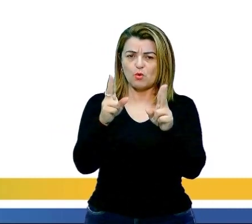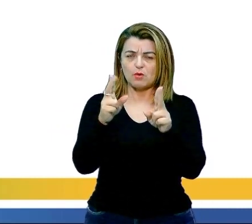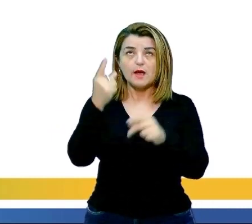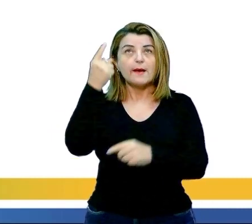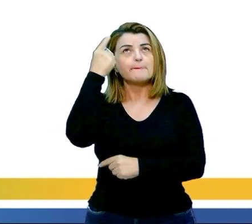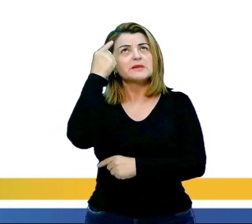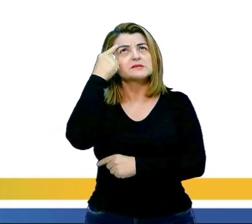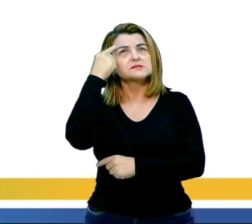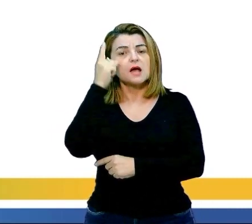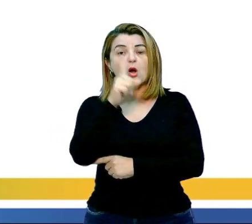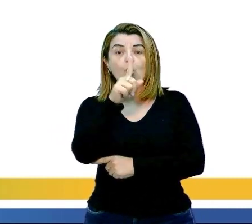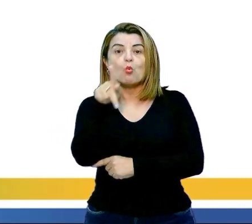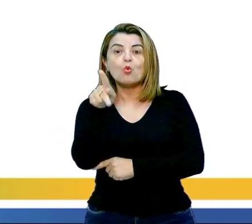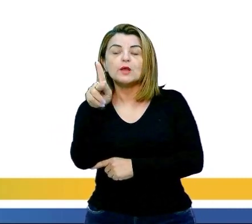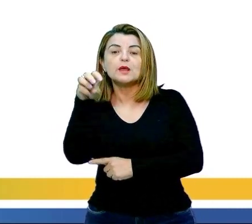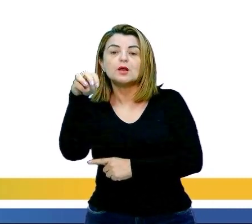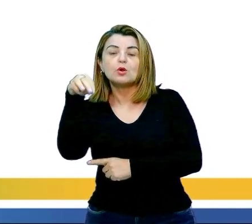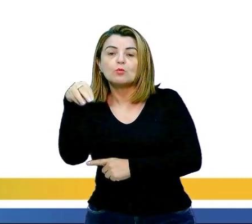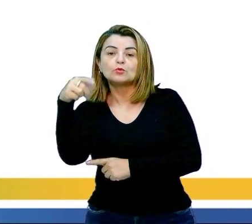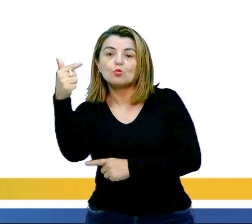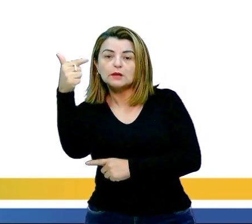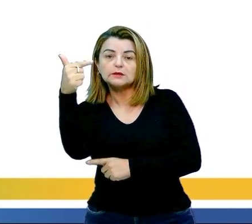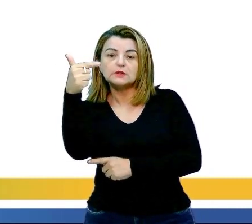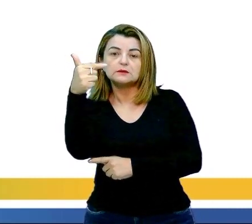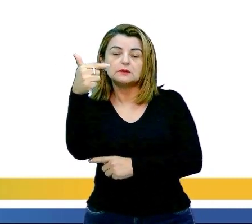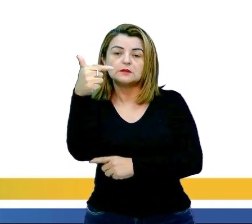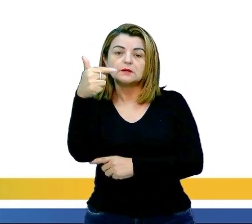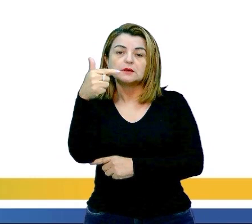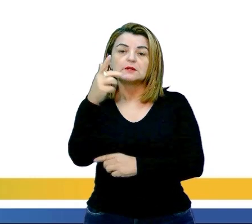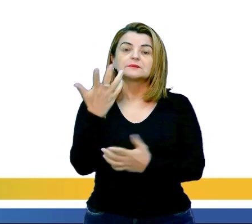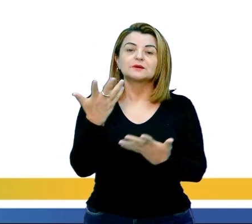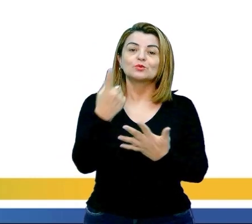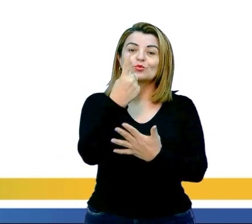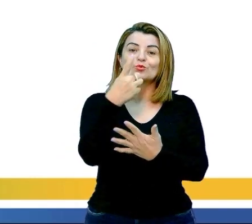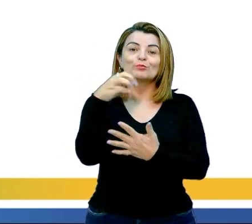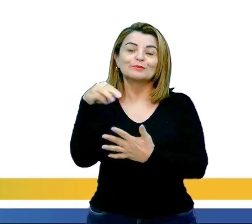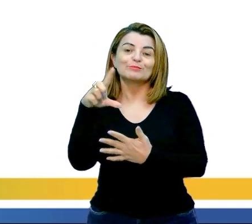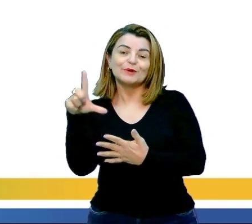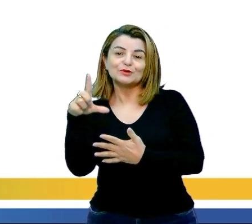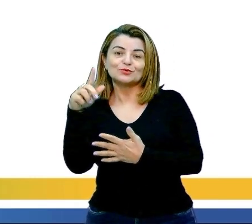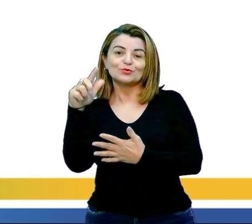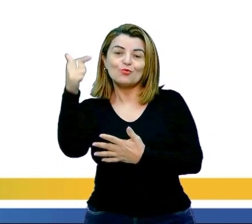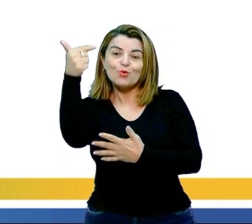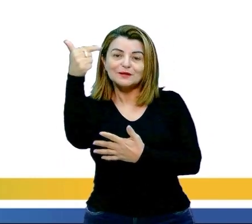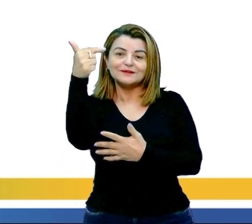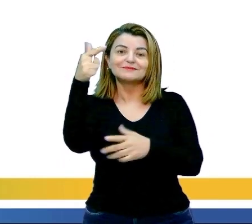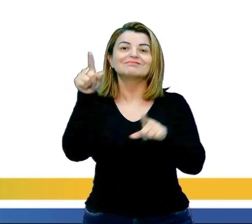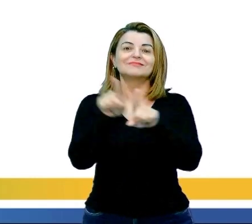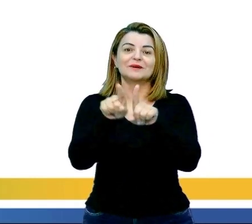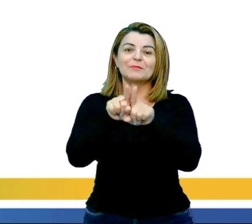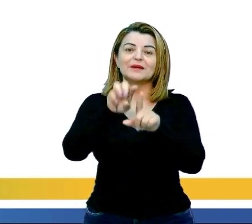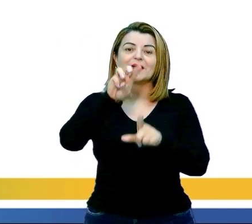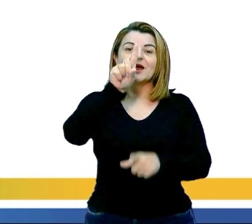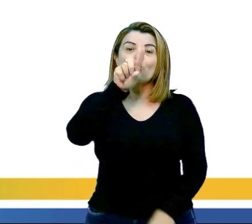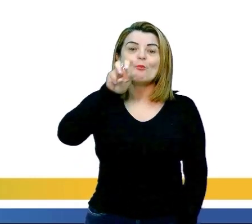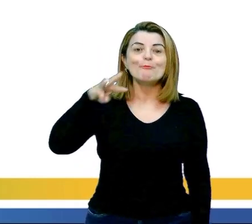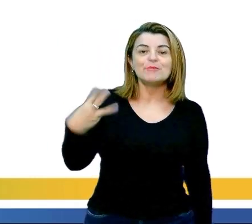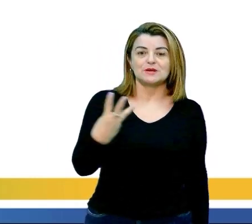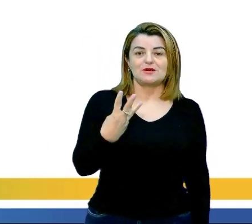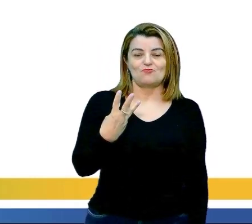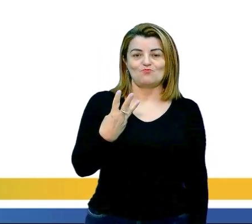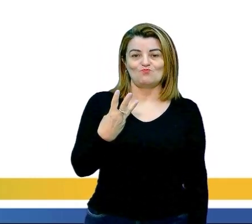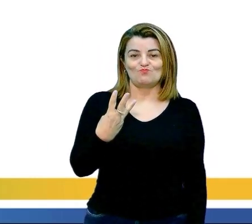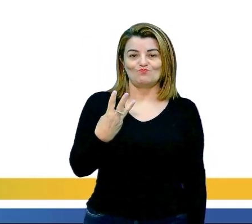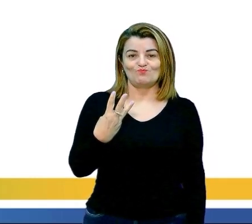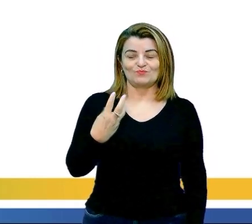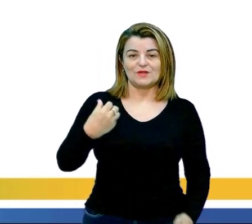de 1 km², 1 milímetro quadrado é 1 milhão, só que de maneira inversa. Observa lá